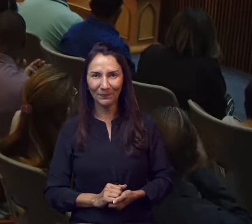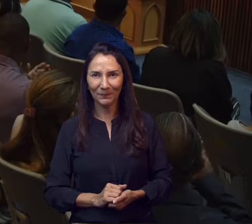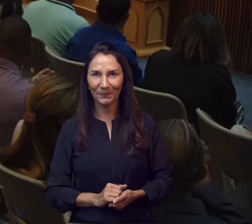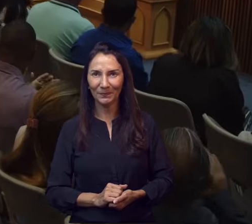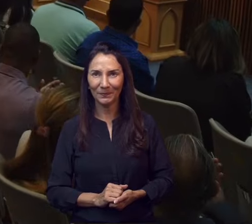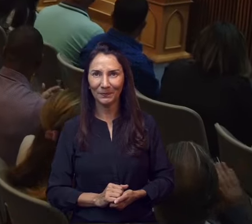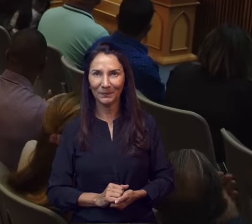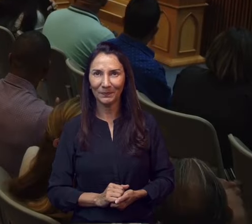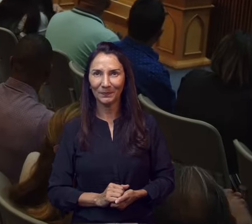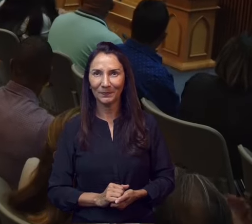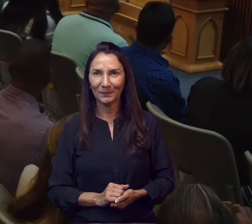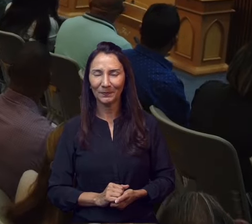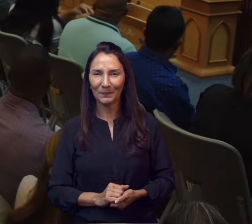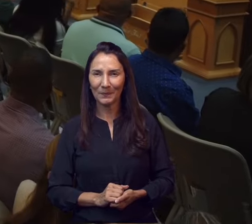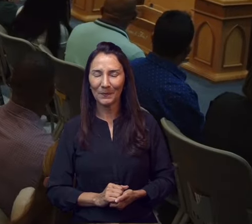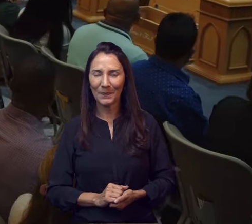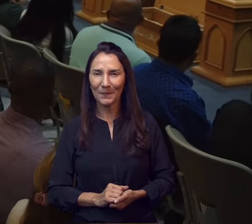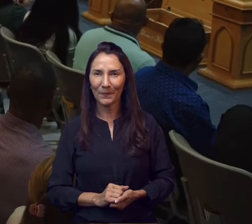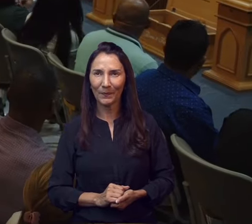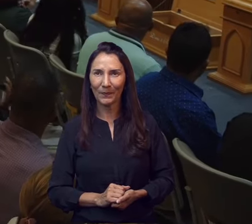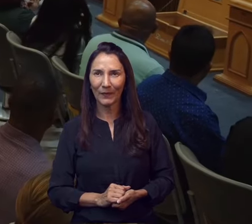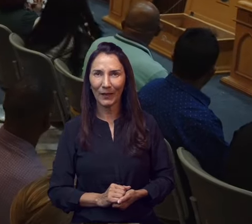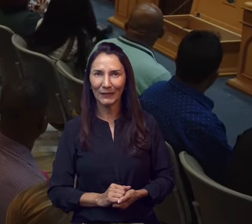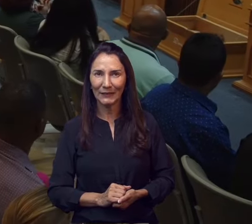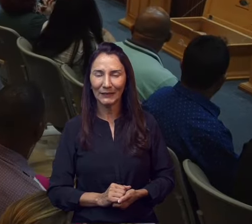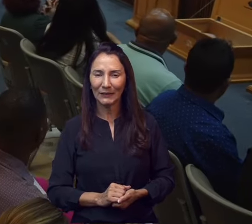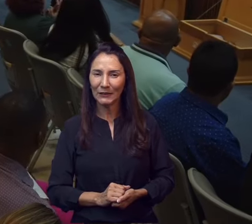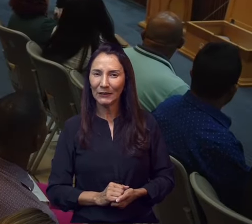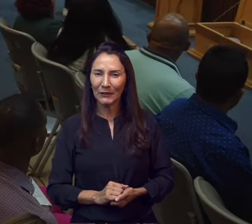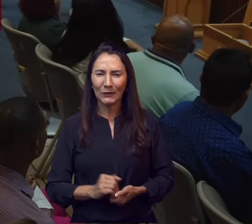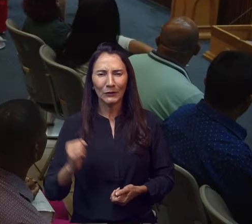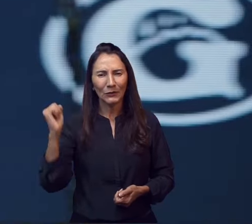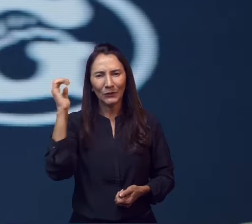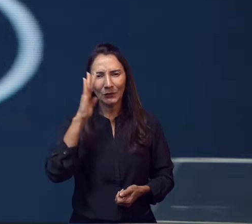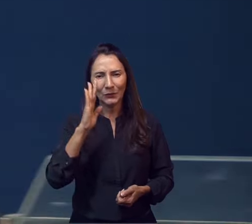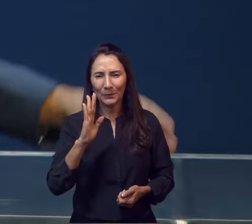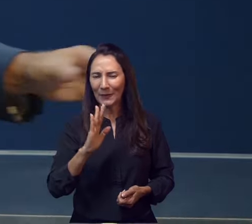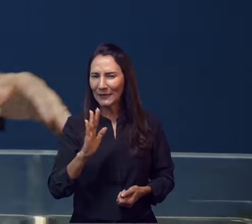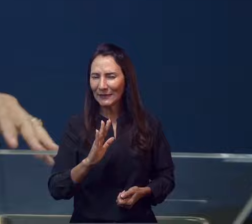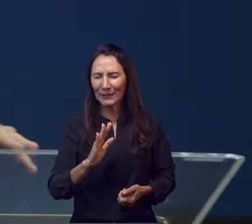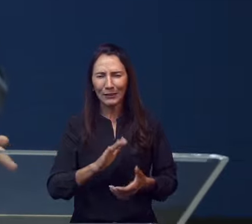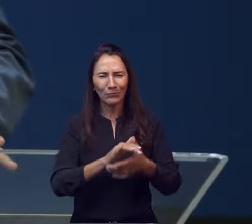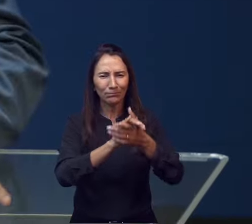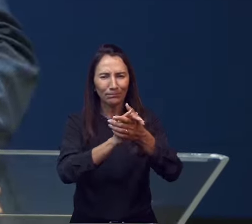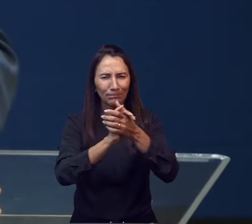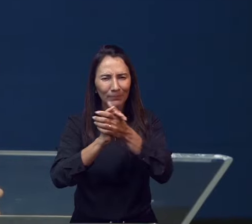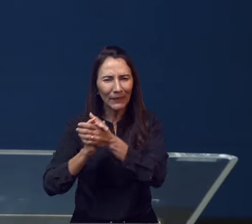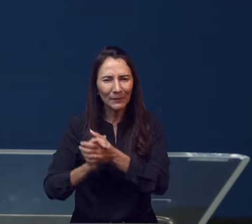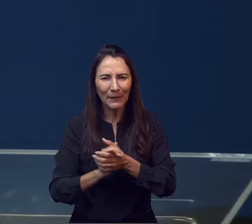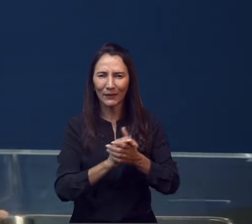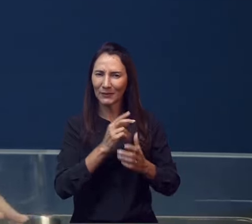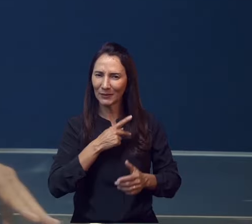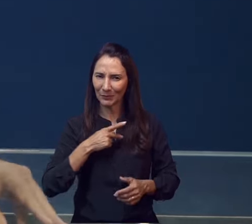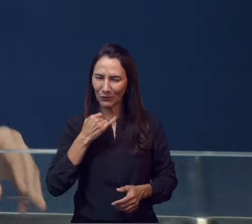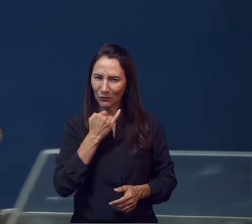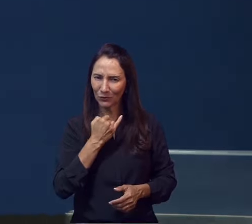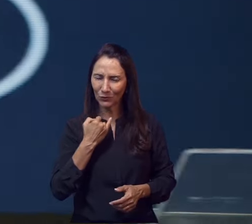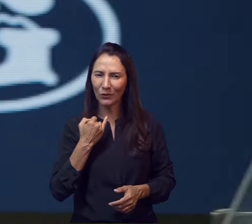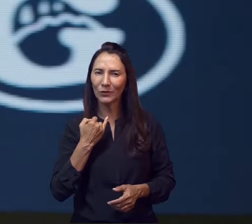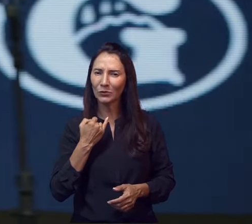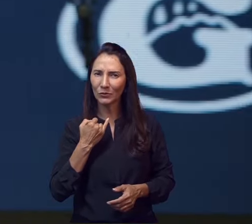tremendo nós recebemos de todo o Brasil felicitações para o pastor Jorge todo o pessoal do grupo